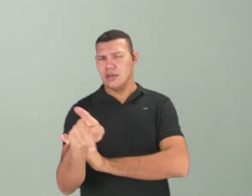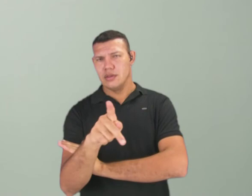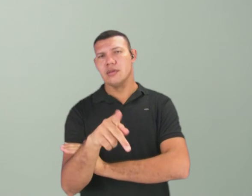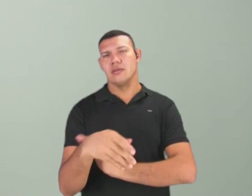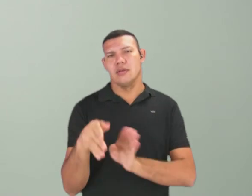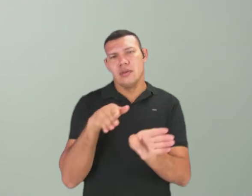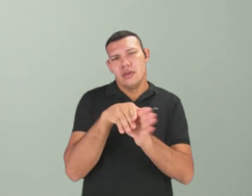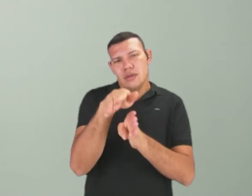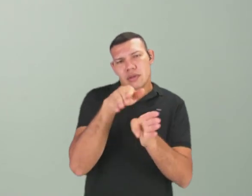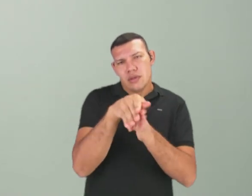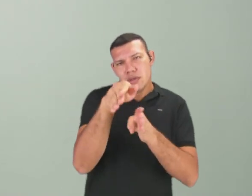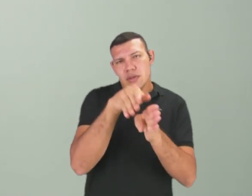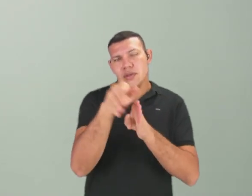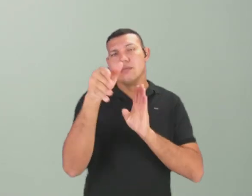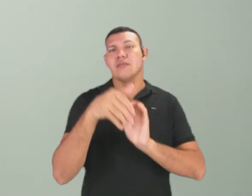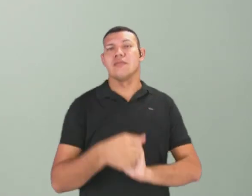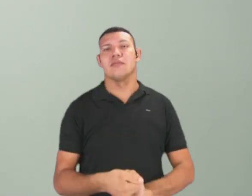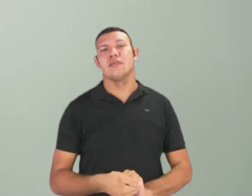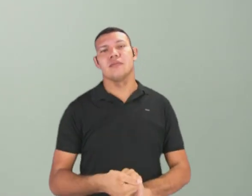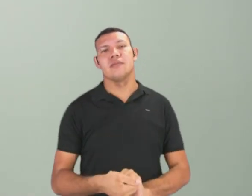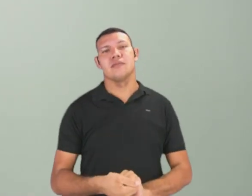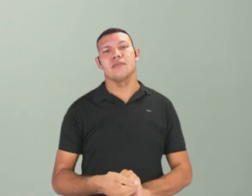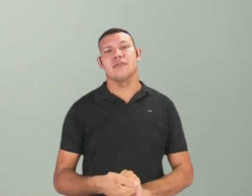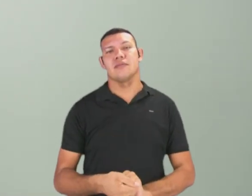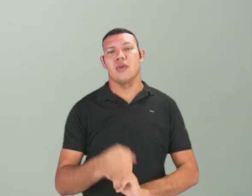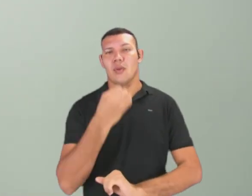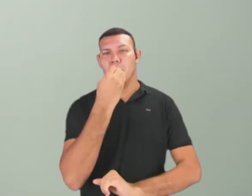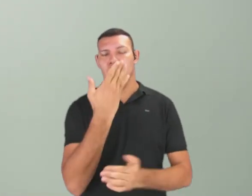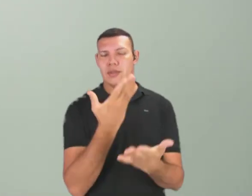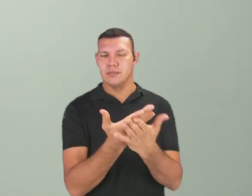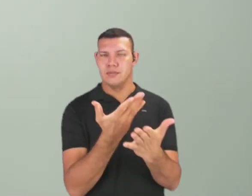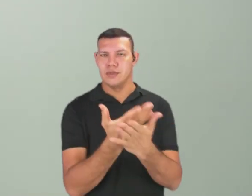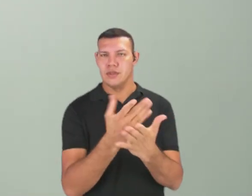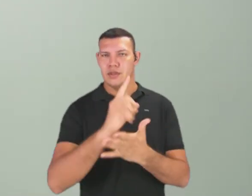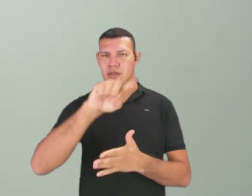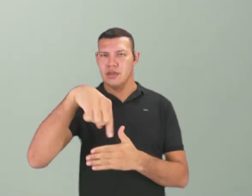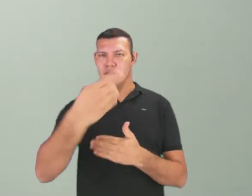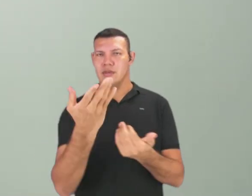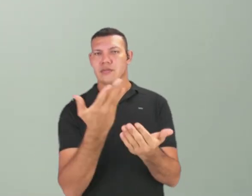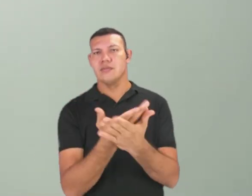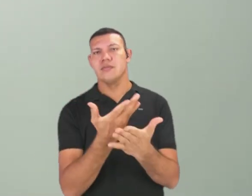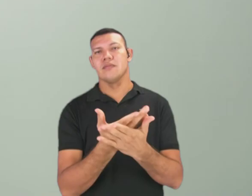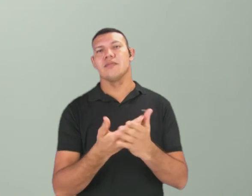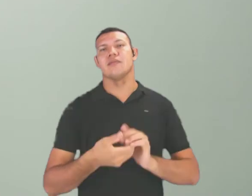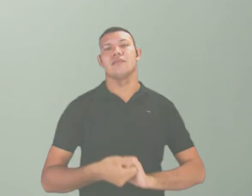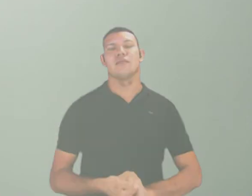orientação do seu professor, e bons estudos e até a próxima.